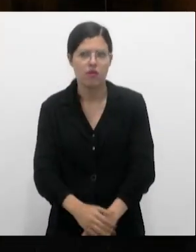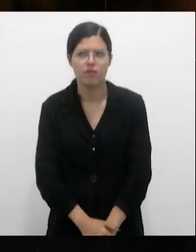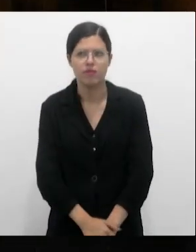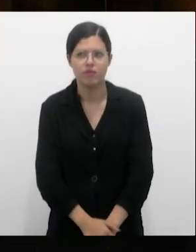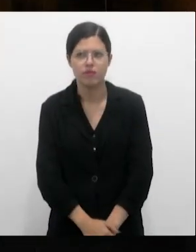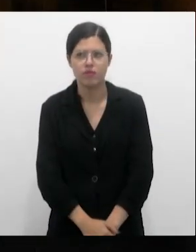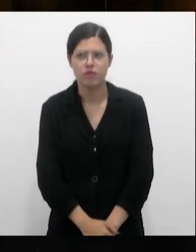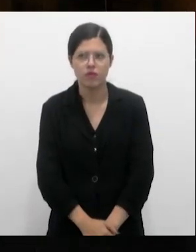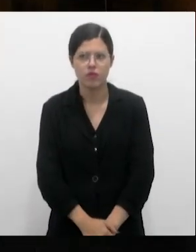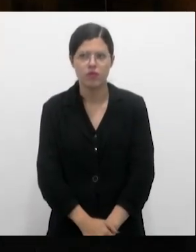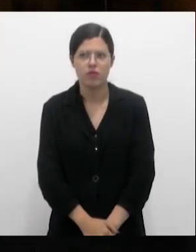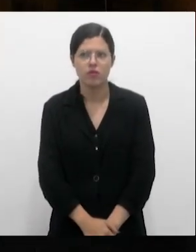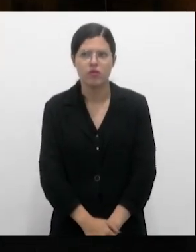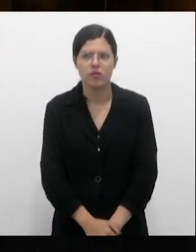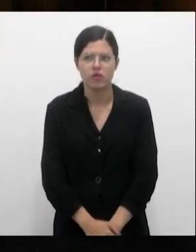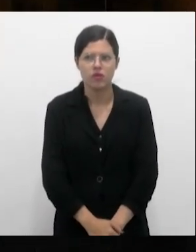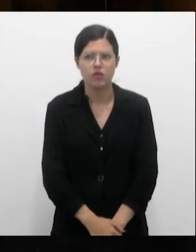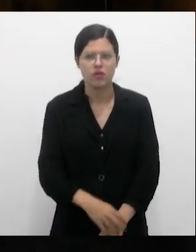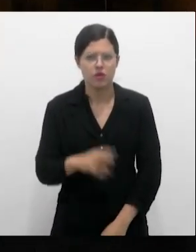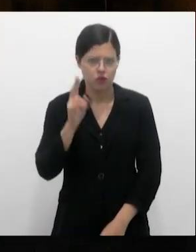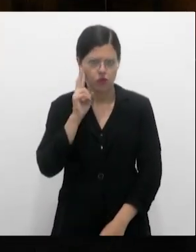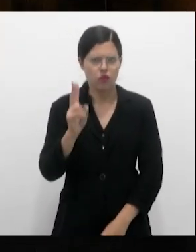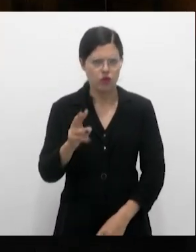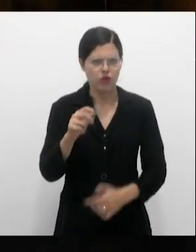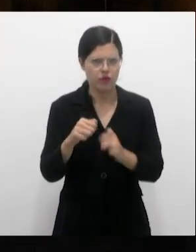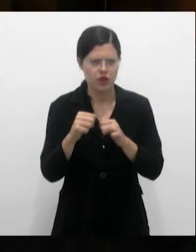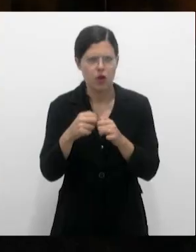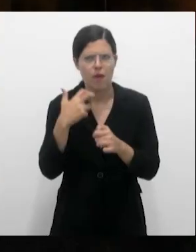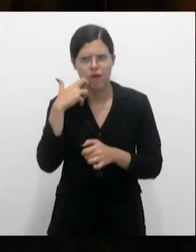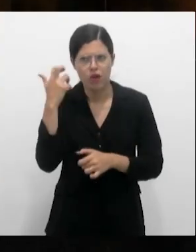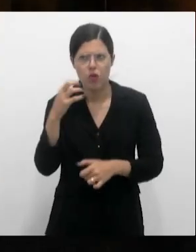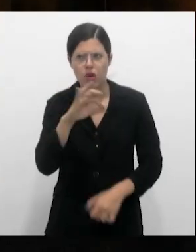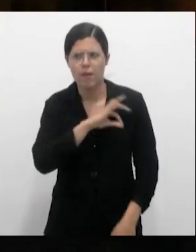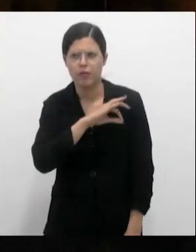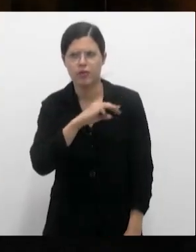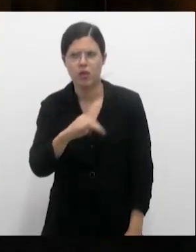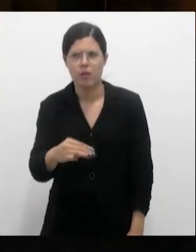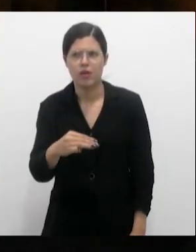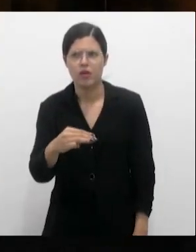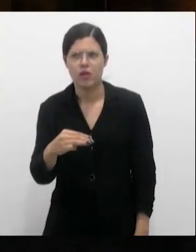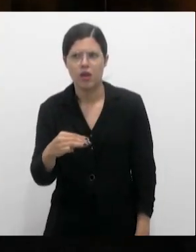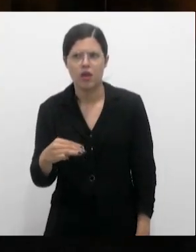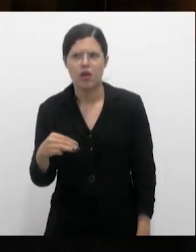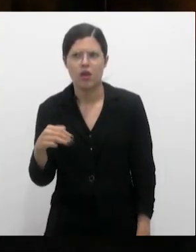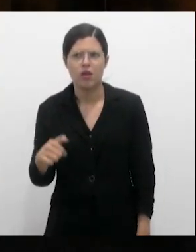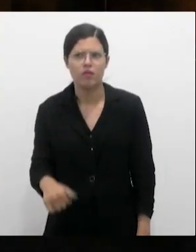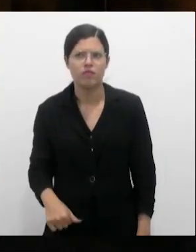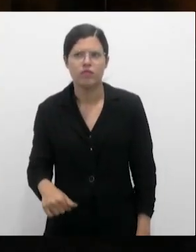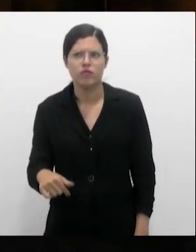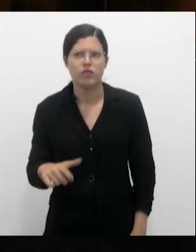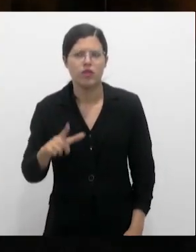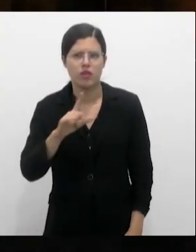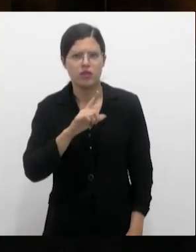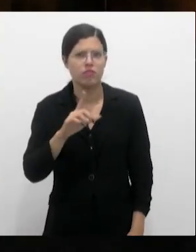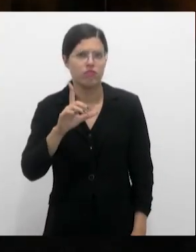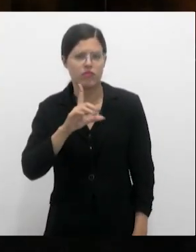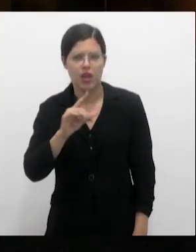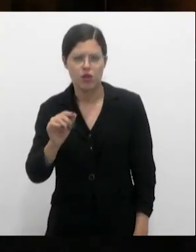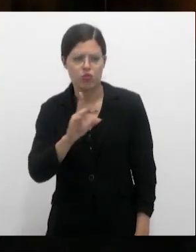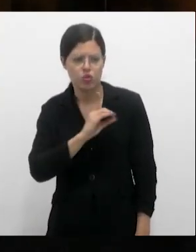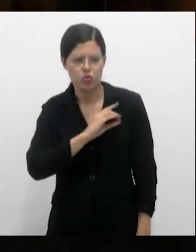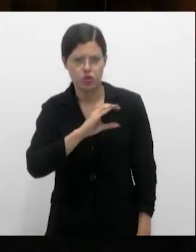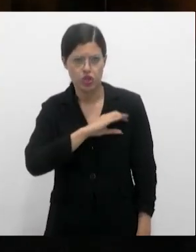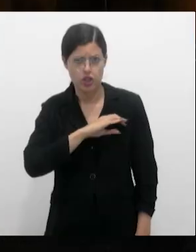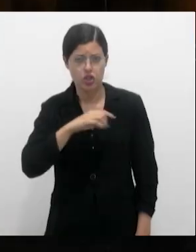lá o que o cara fez? Infelizmente, uma vergonha aquilo. Um policial militar saiu de lá, matou um policial civil, e